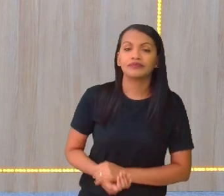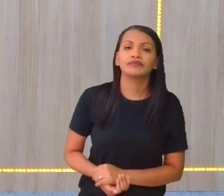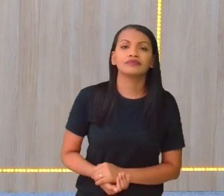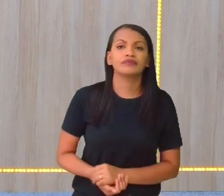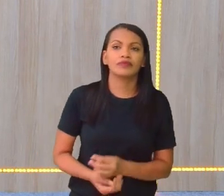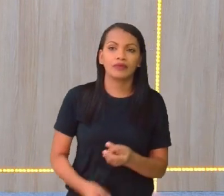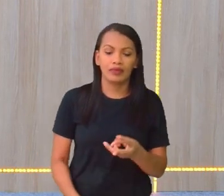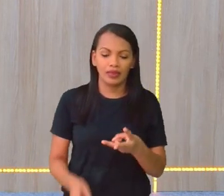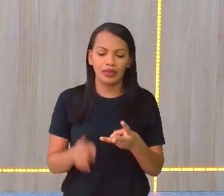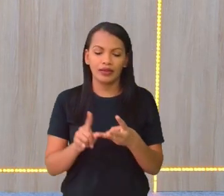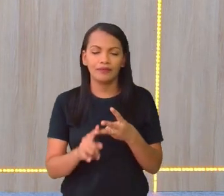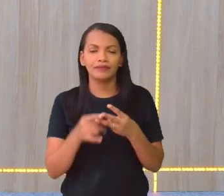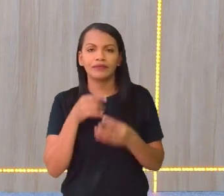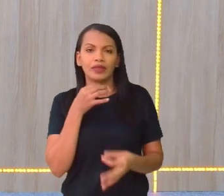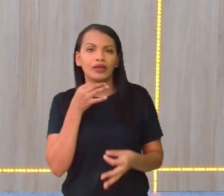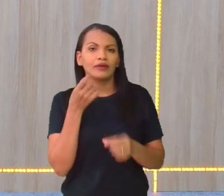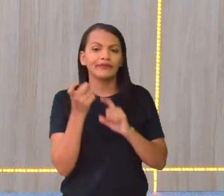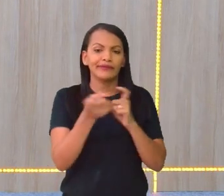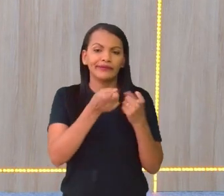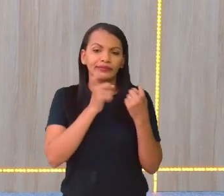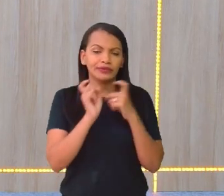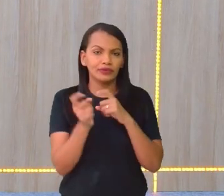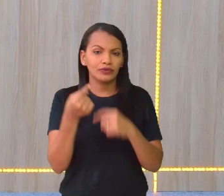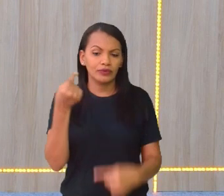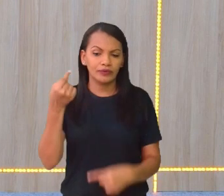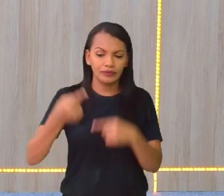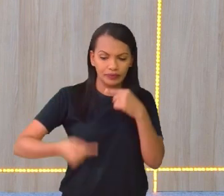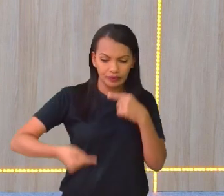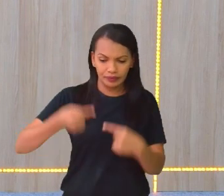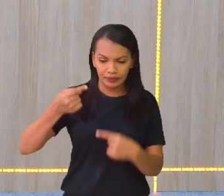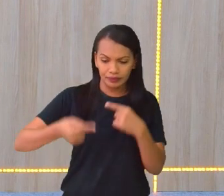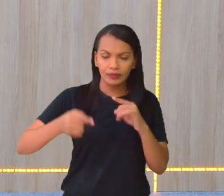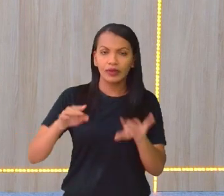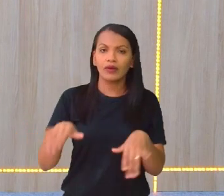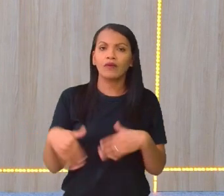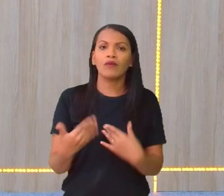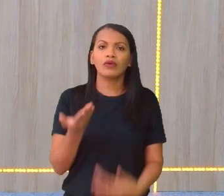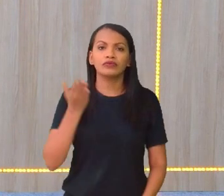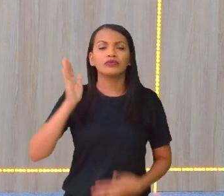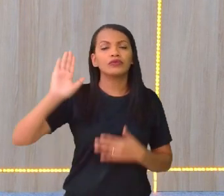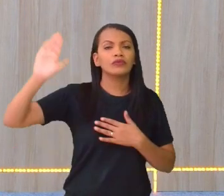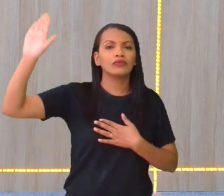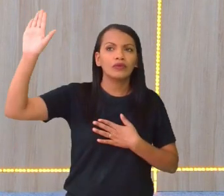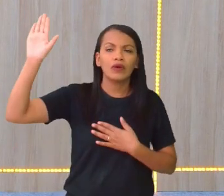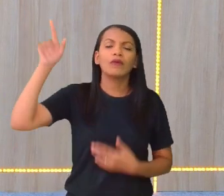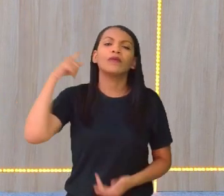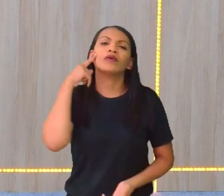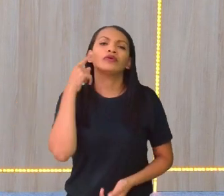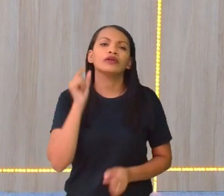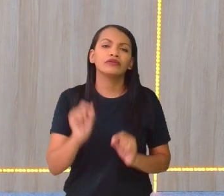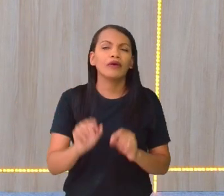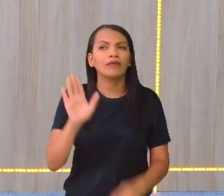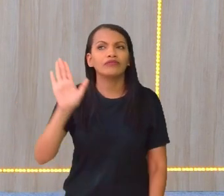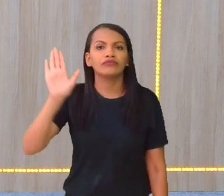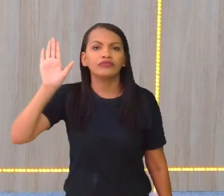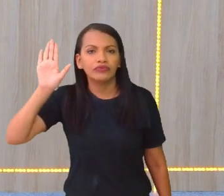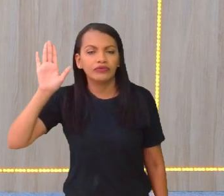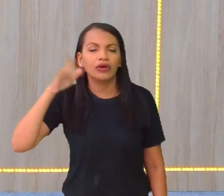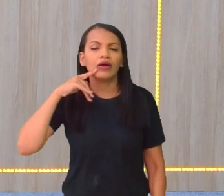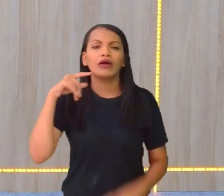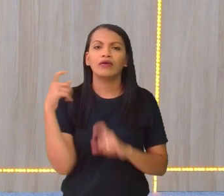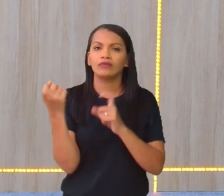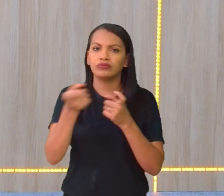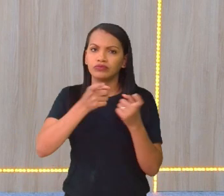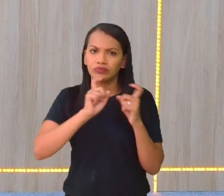Então, o discurso de um político, não é? Então, quando um político ele vai discursar, e aí é